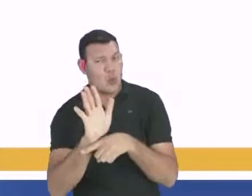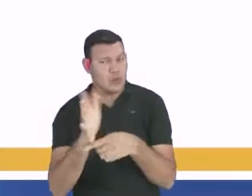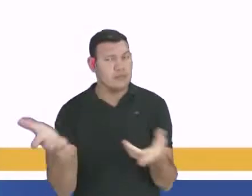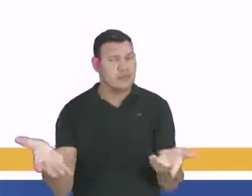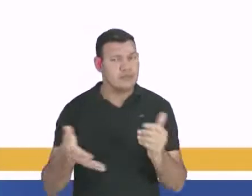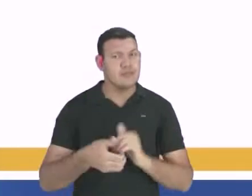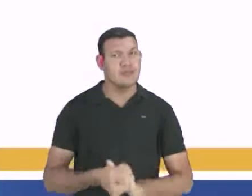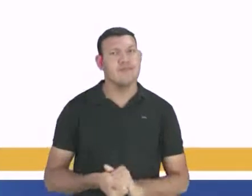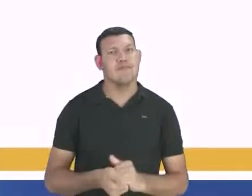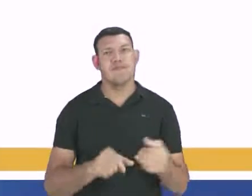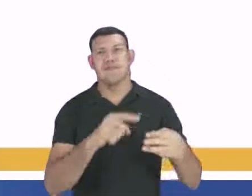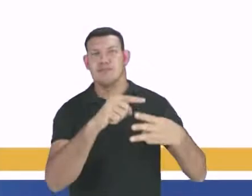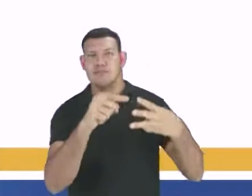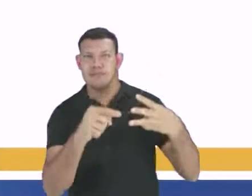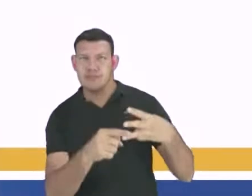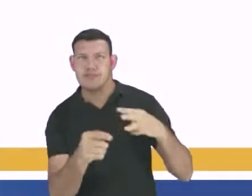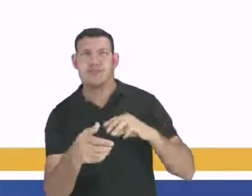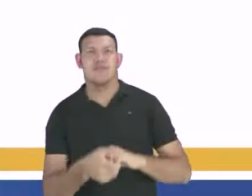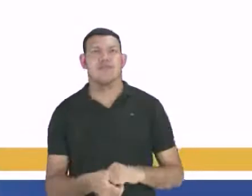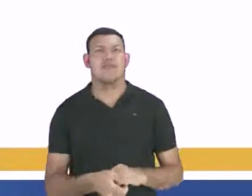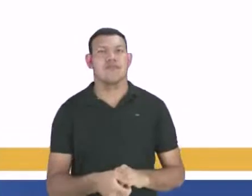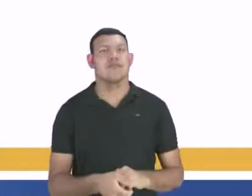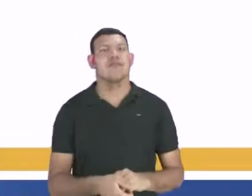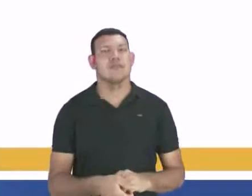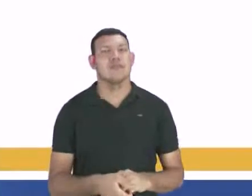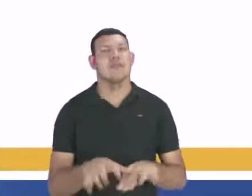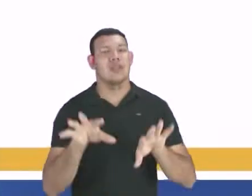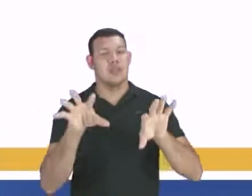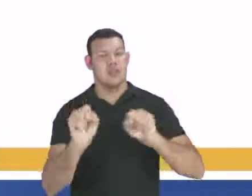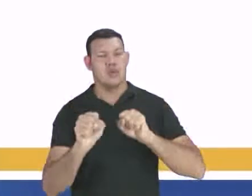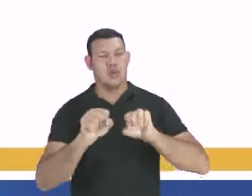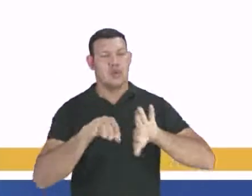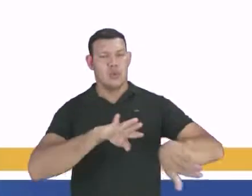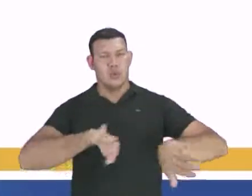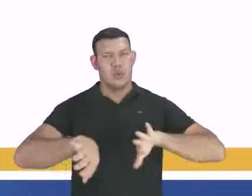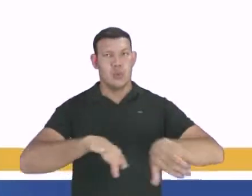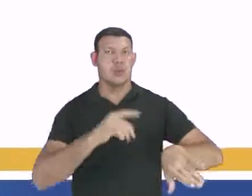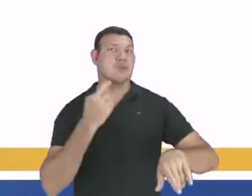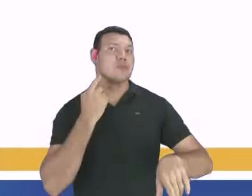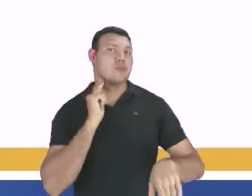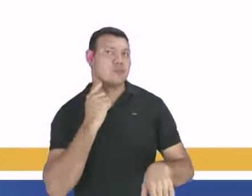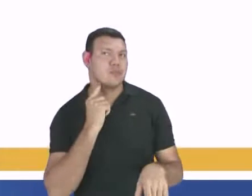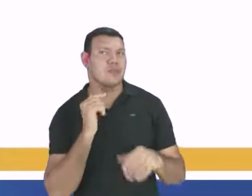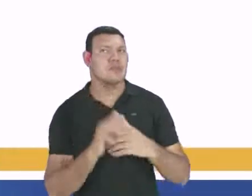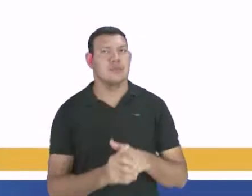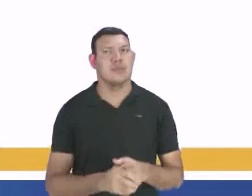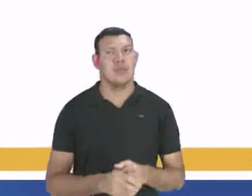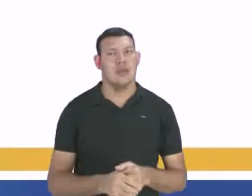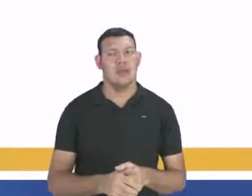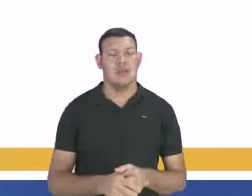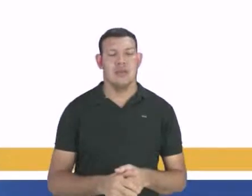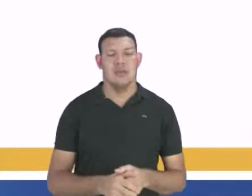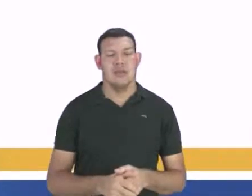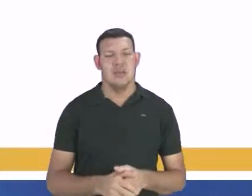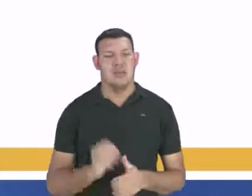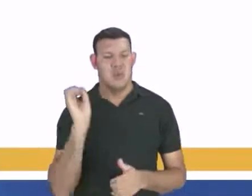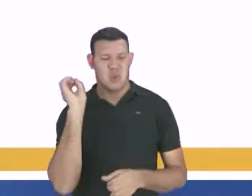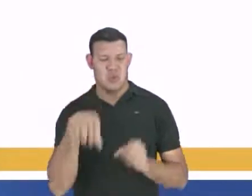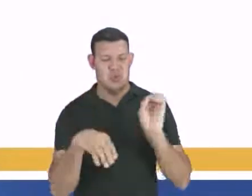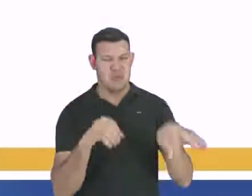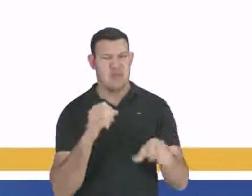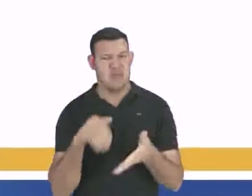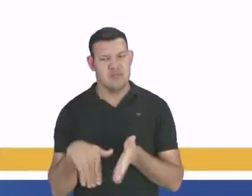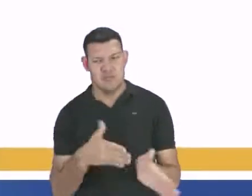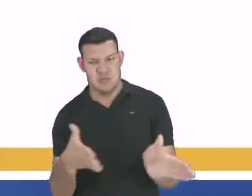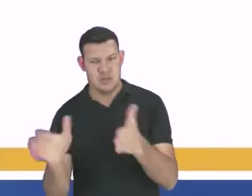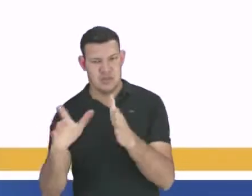para vocês 3 sugestões, tá? Adotar coleta seletiva e destinação correta do lixo, né? Assim ele não vai parar em rios e lagos, tá? Quando